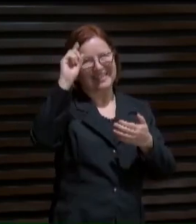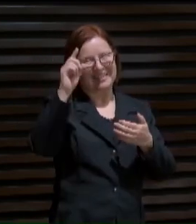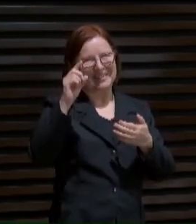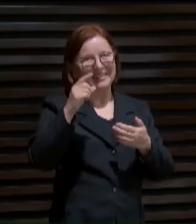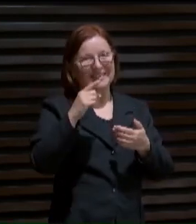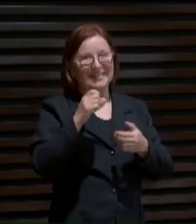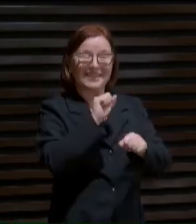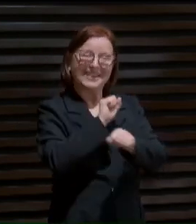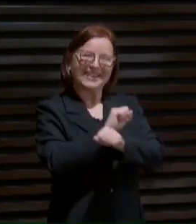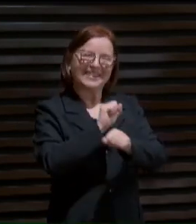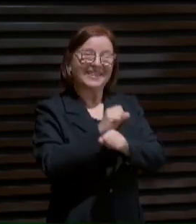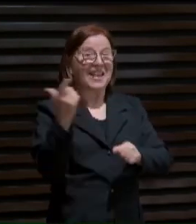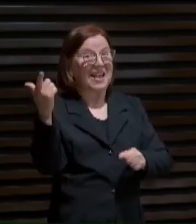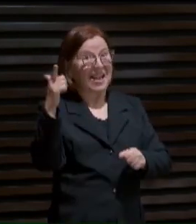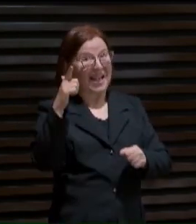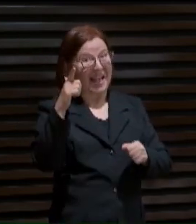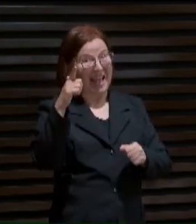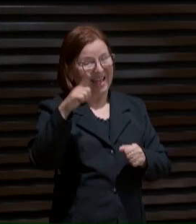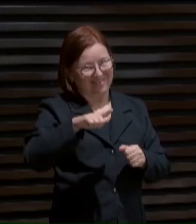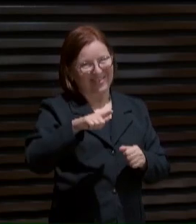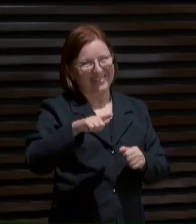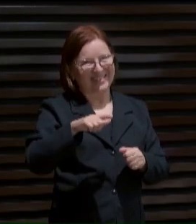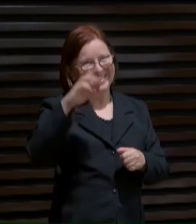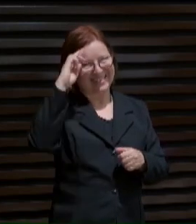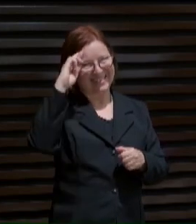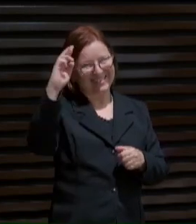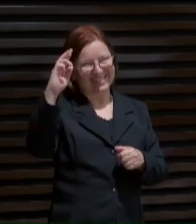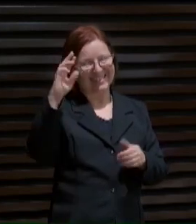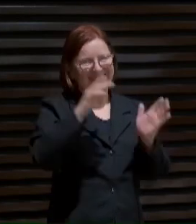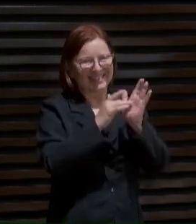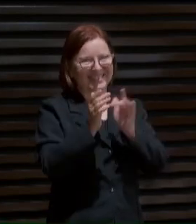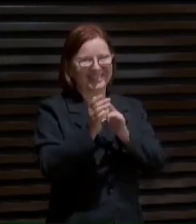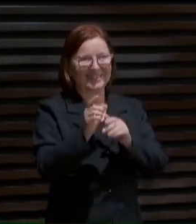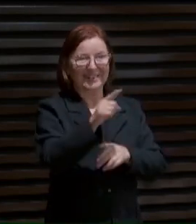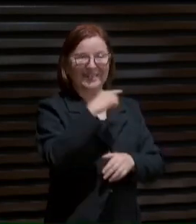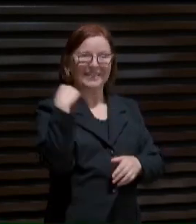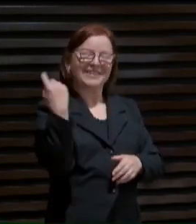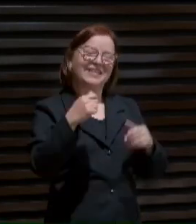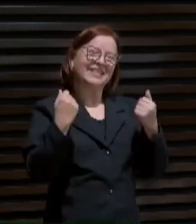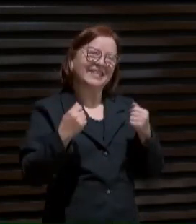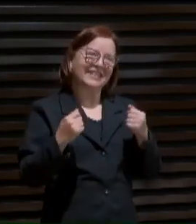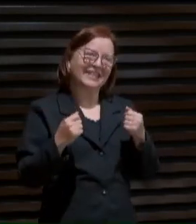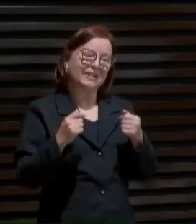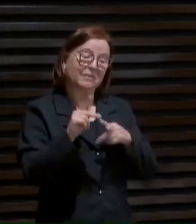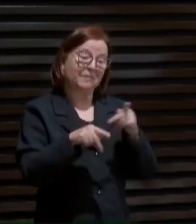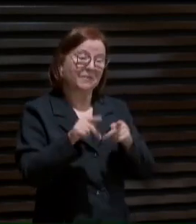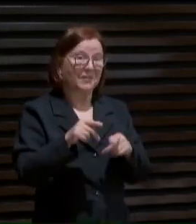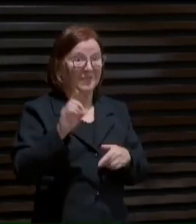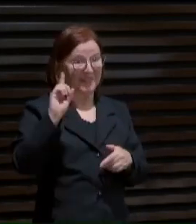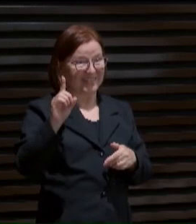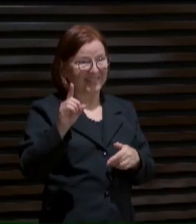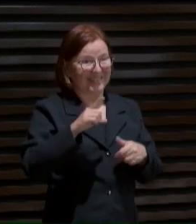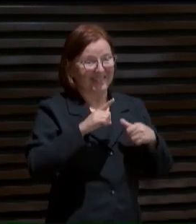Jesus é Mas precisamos como ir Como o povo de Deus é estar cientes